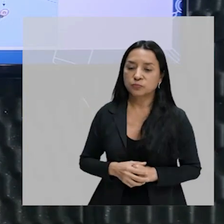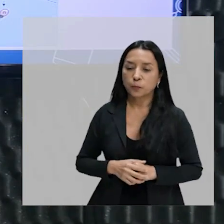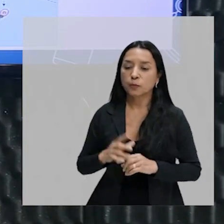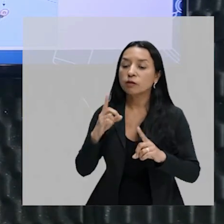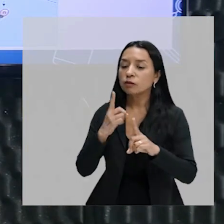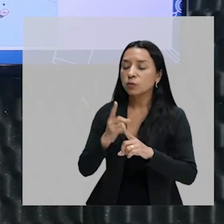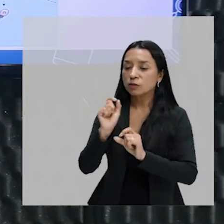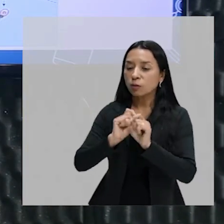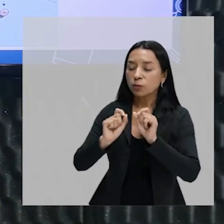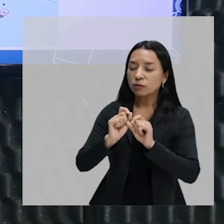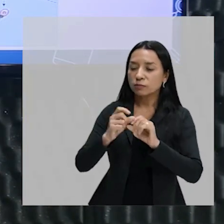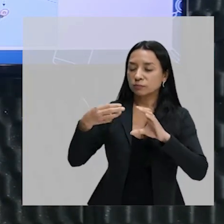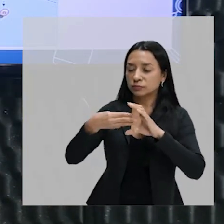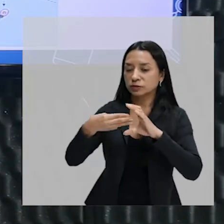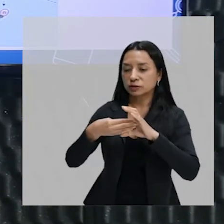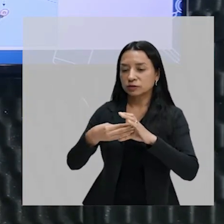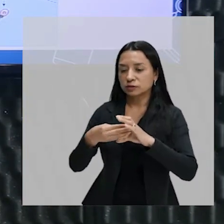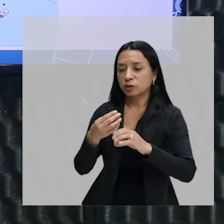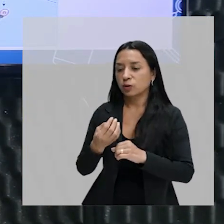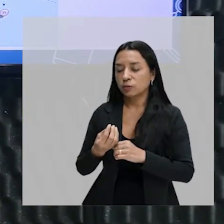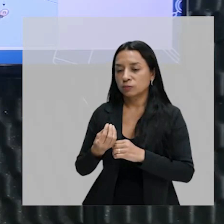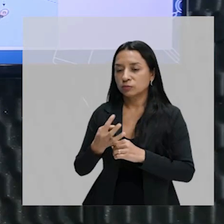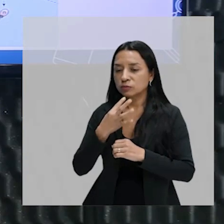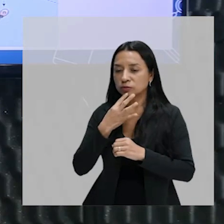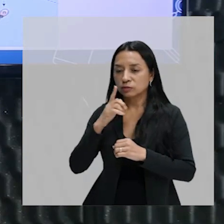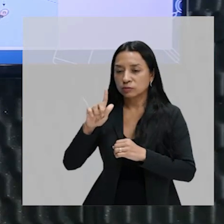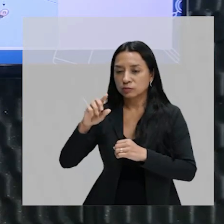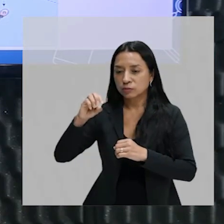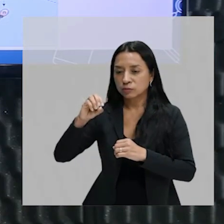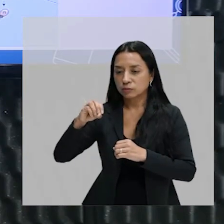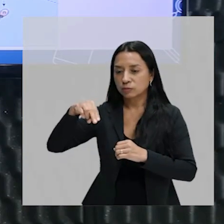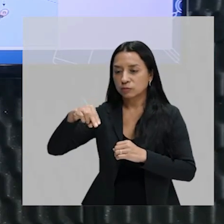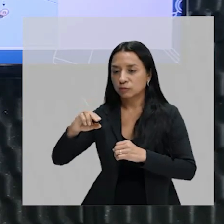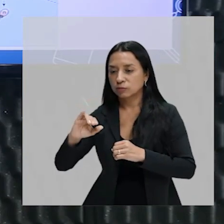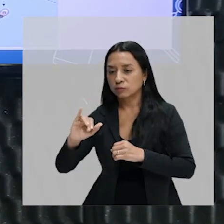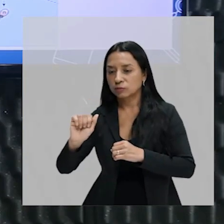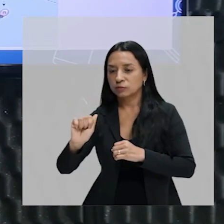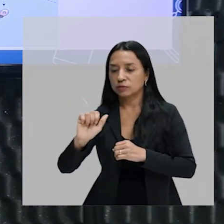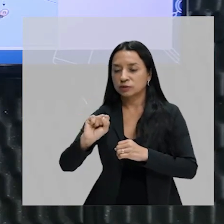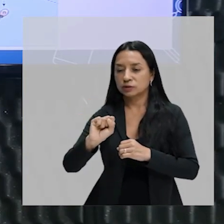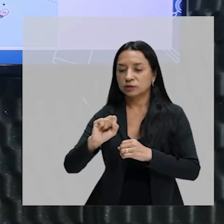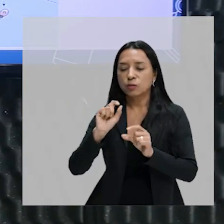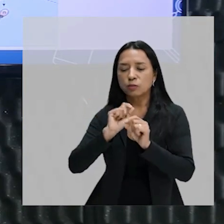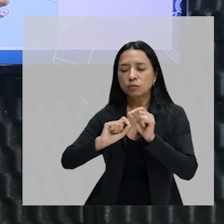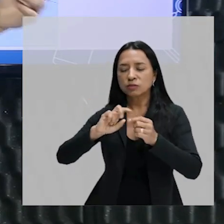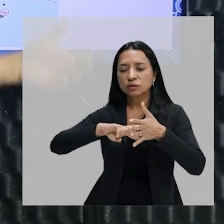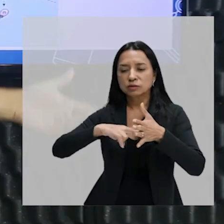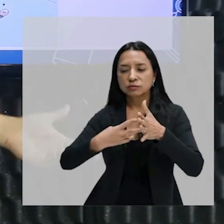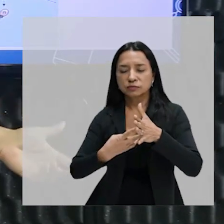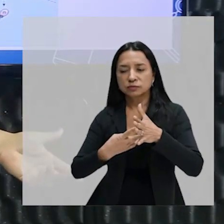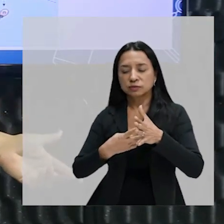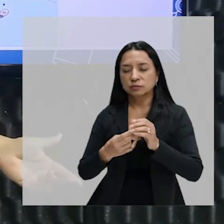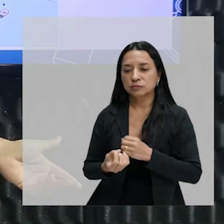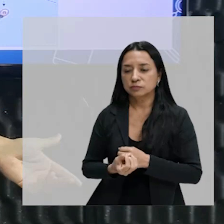encontrar as células conhecidas como gonias tá o que que são gonias aqui nesse caso como vai formar